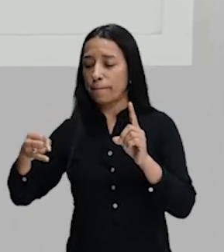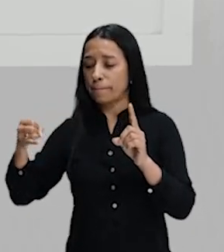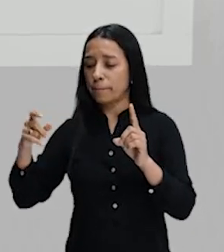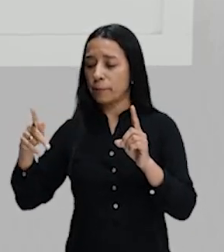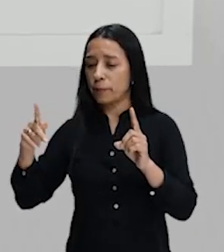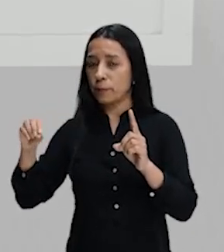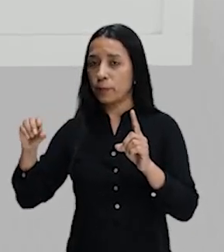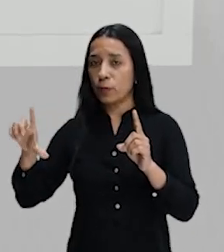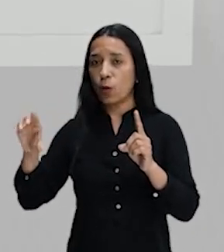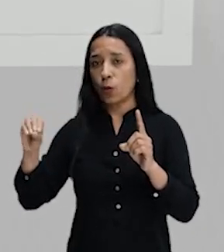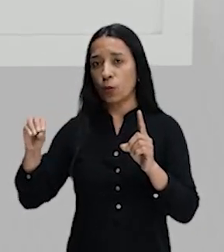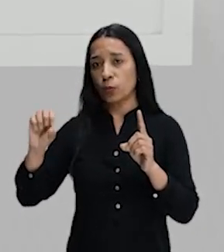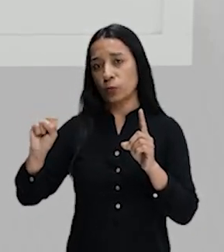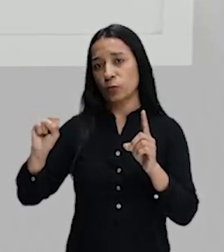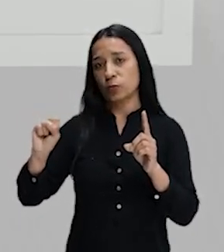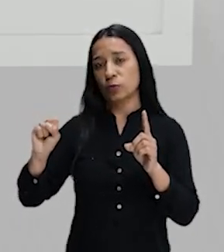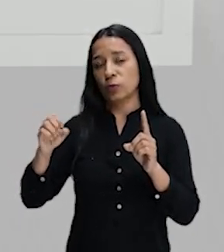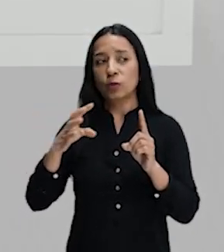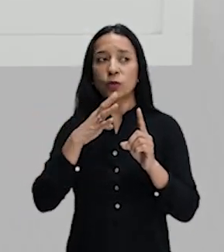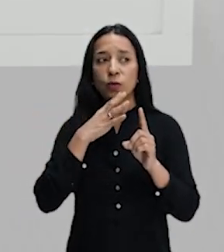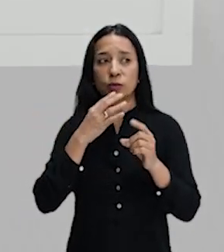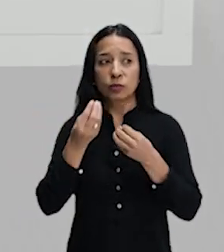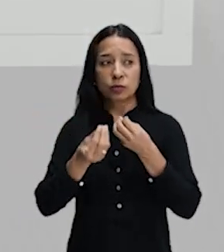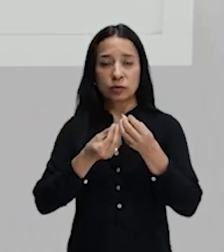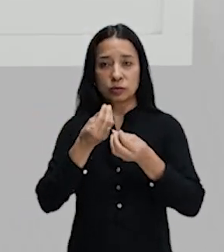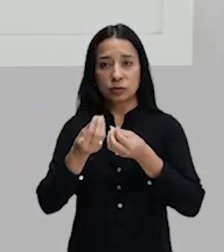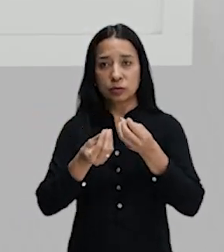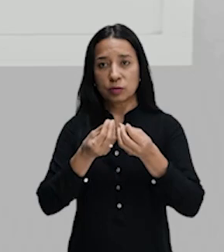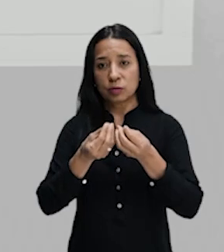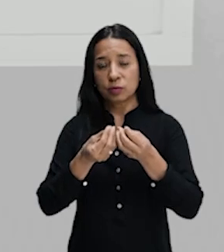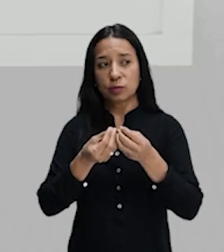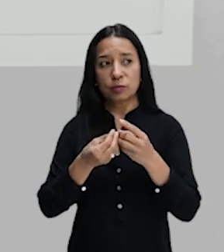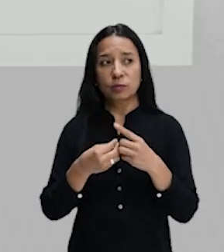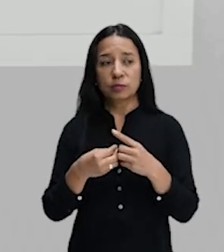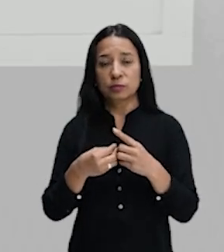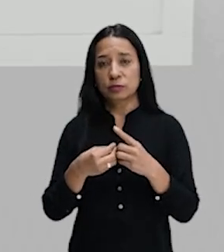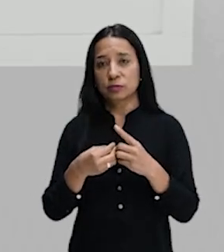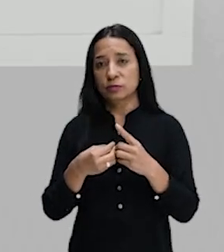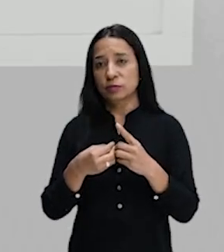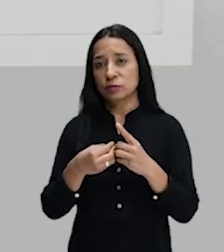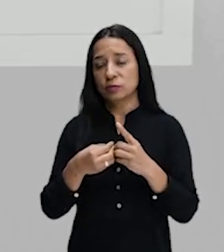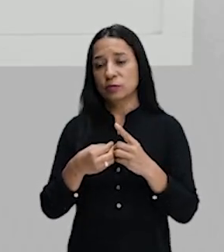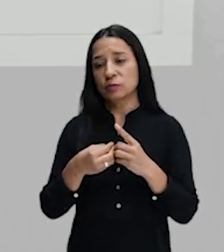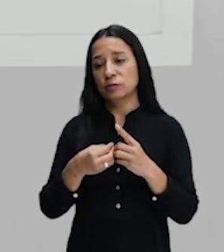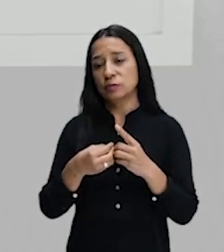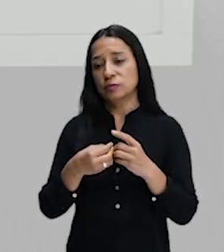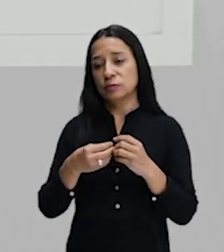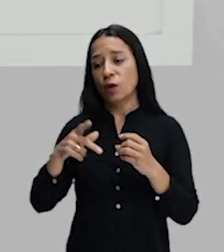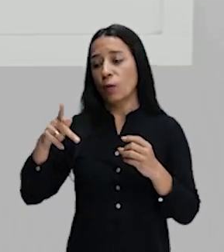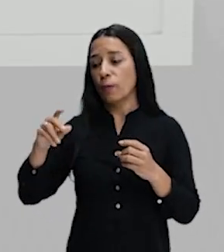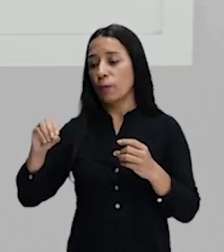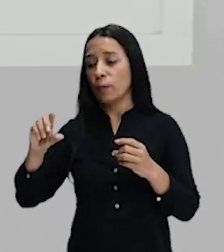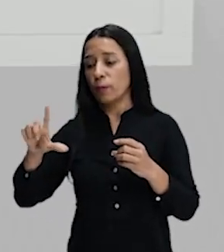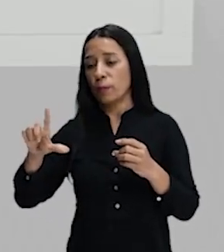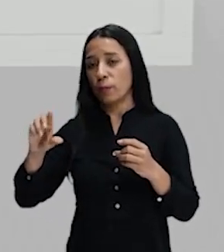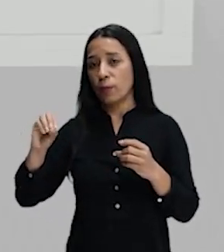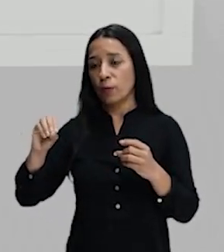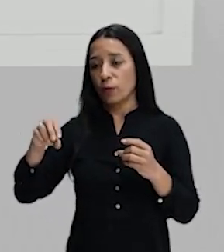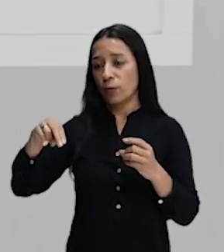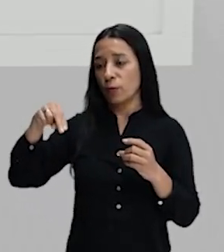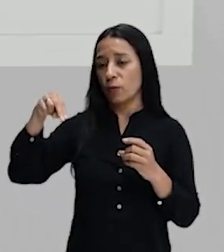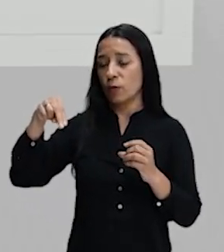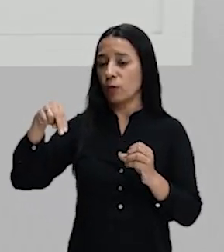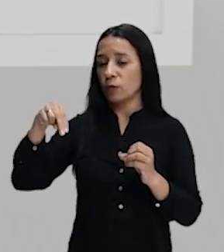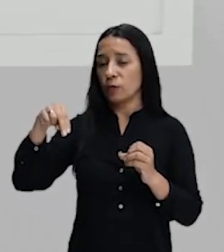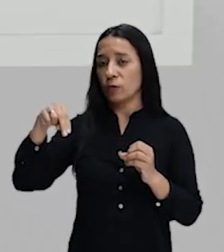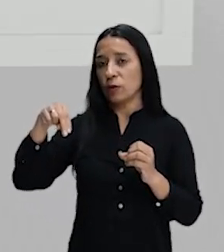Que é conhecido, não é, como polo norte e polo sul. Então os ímãs